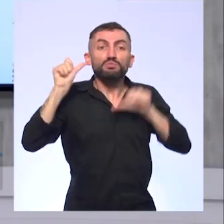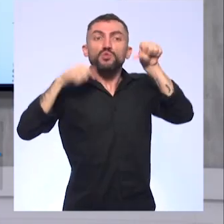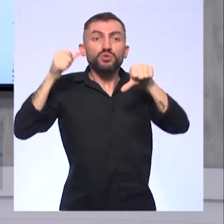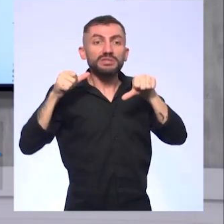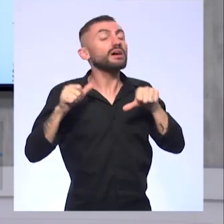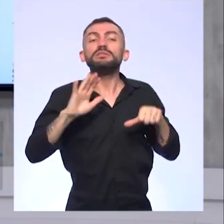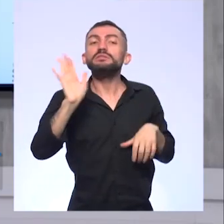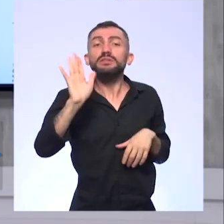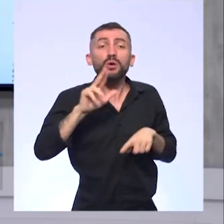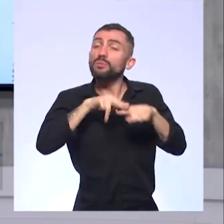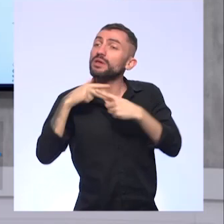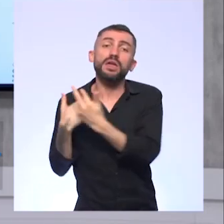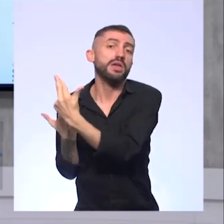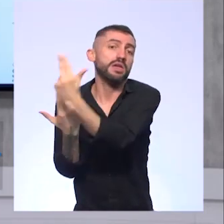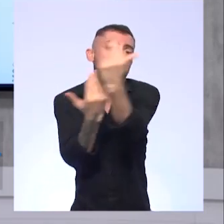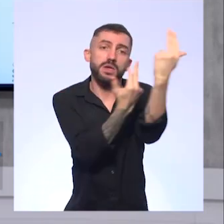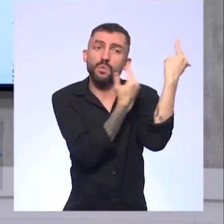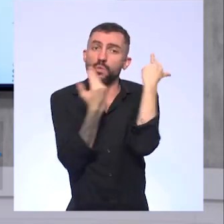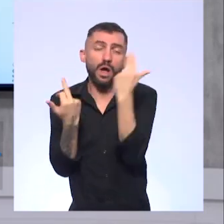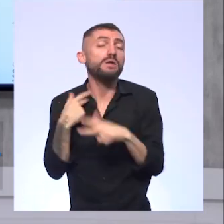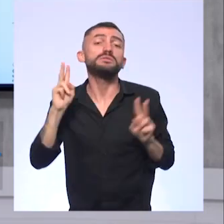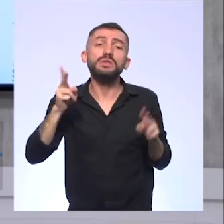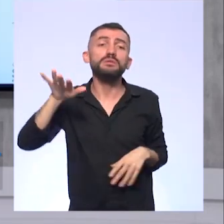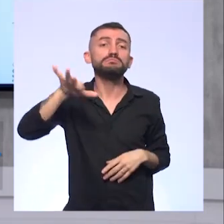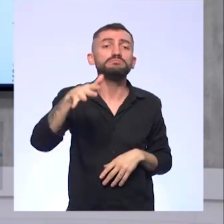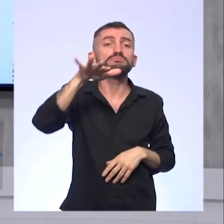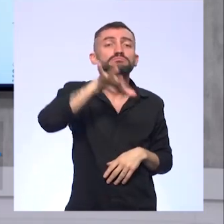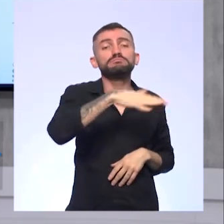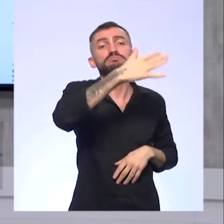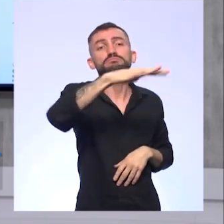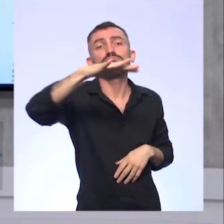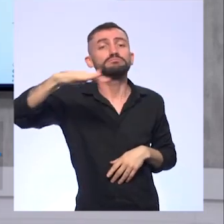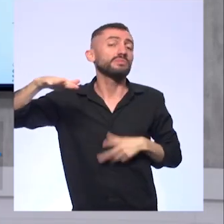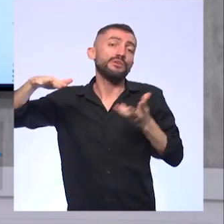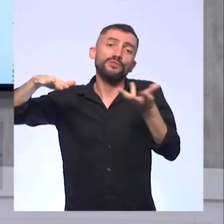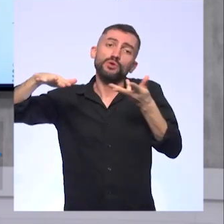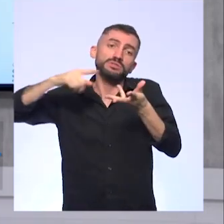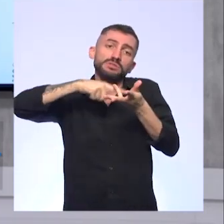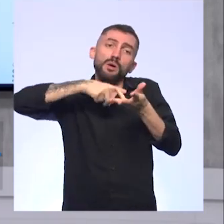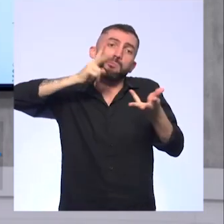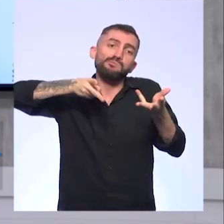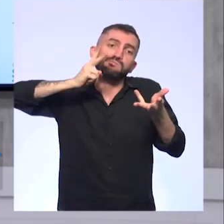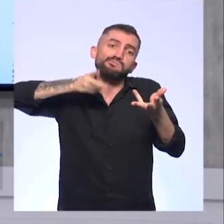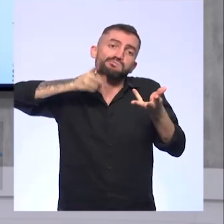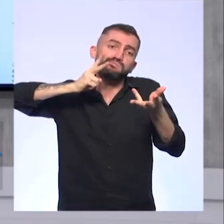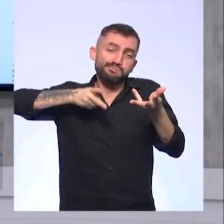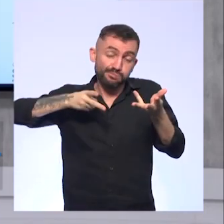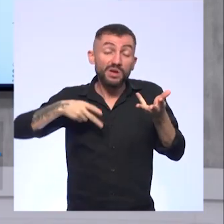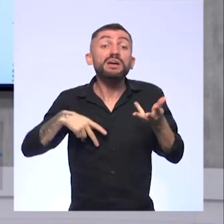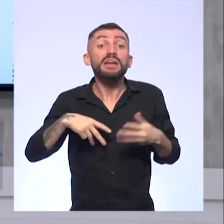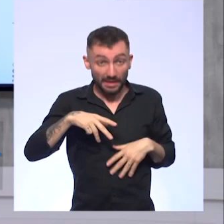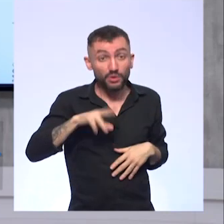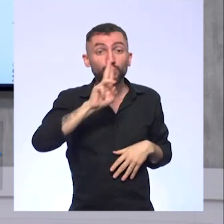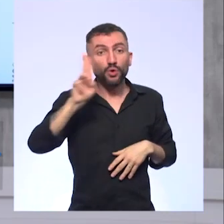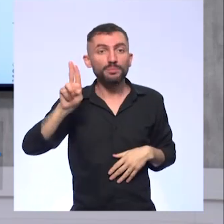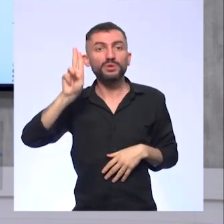uma uniformidade tá a faculdade e-mail não vai mudar de velocidade Você